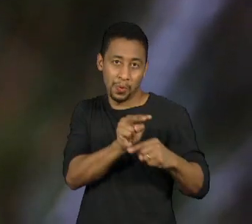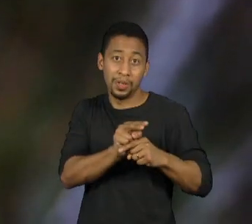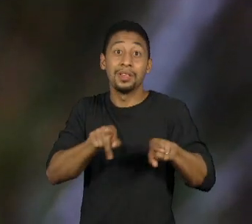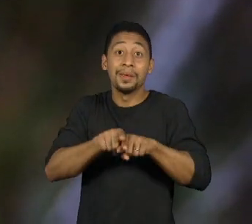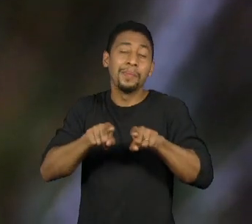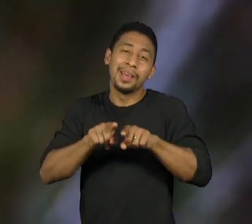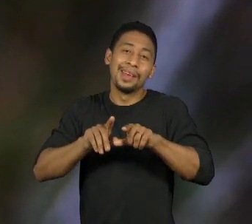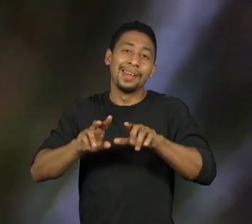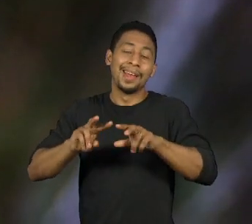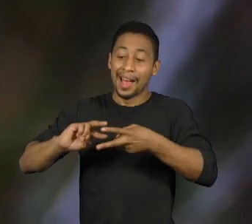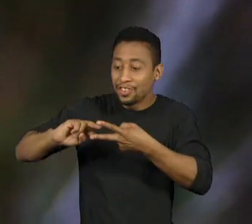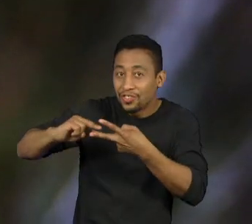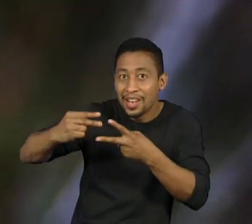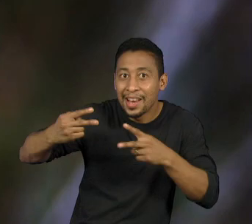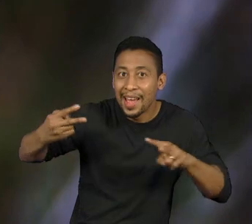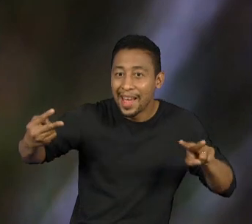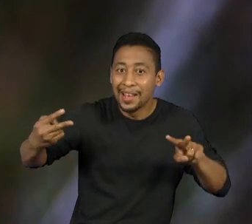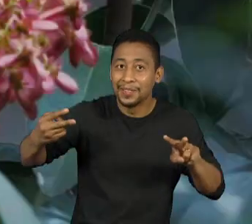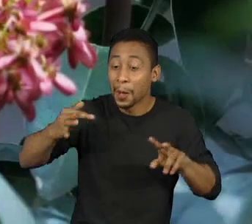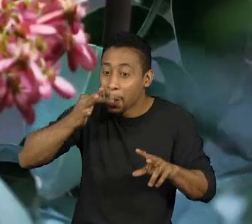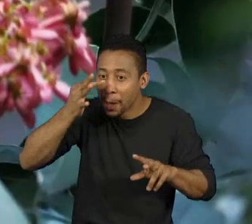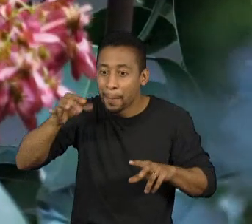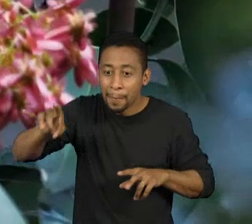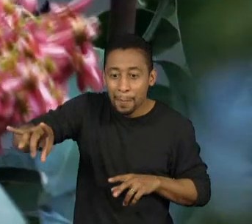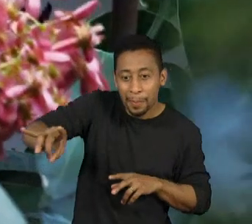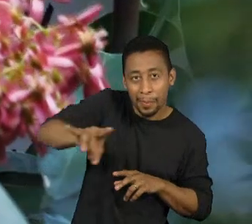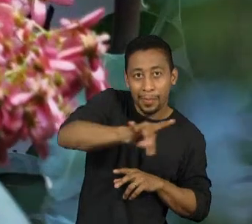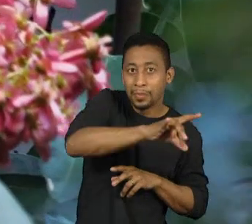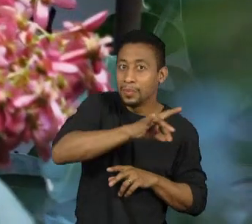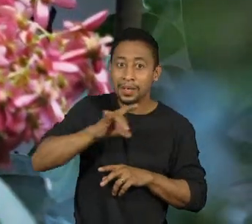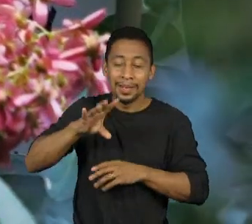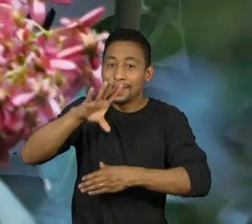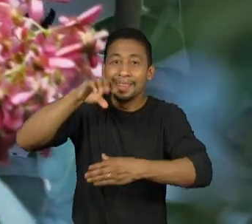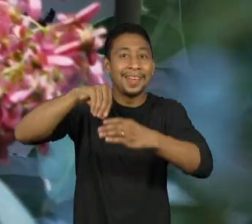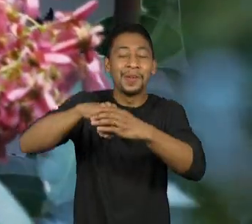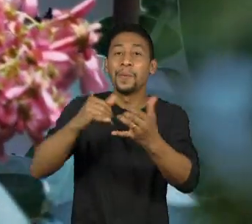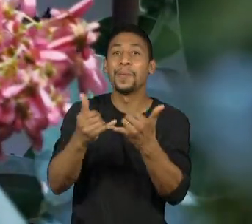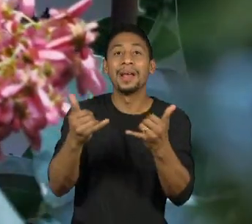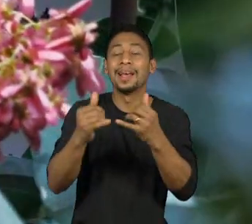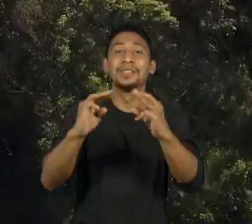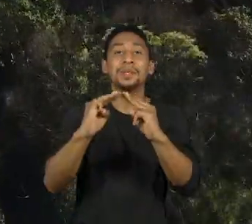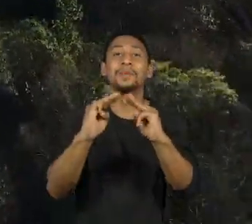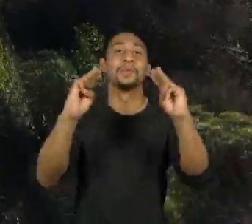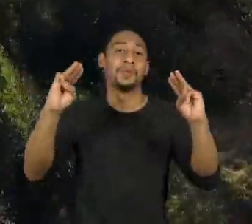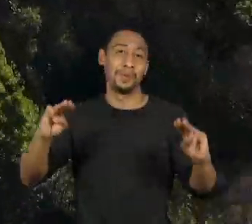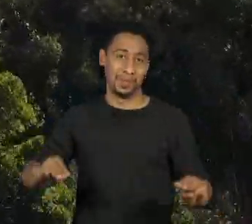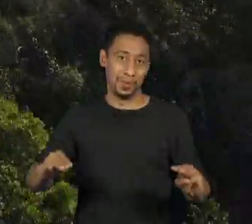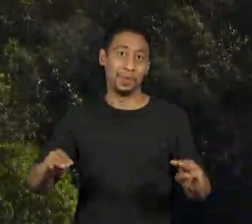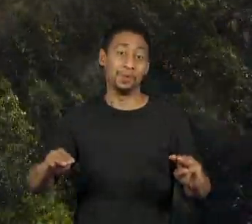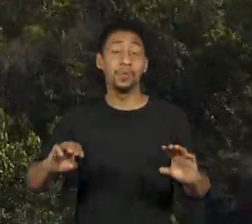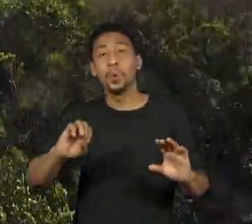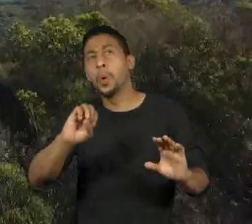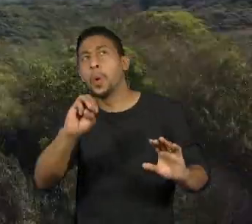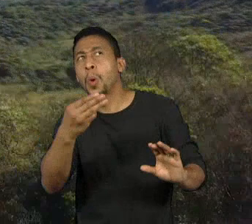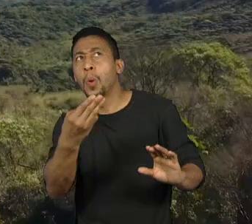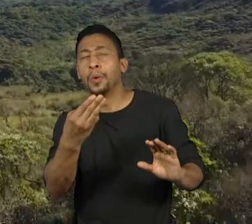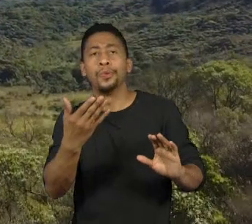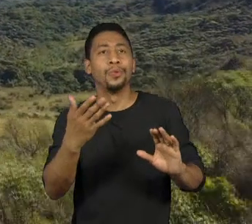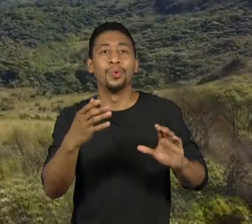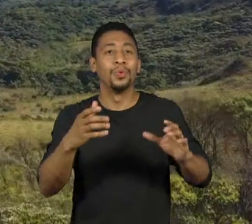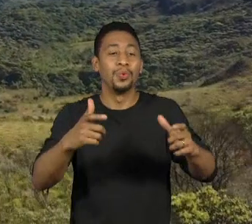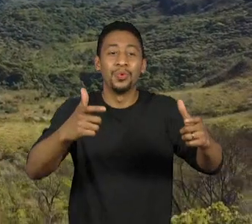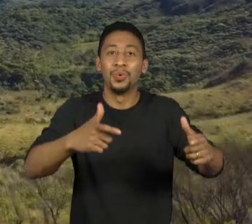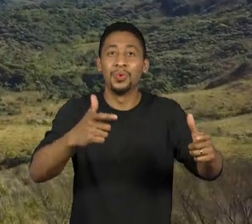assim, as plantas elas ocorrem só aqui. E é como se o Caraça fosse um museu e um banco de DNA,